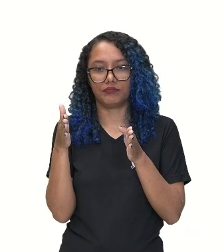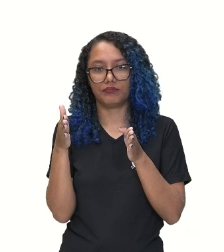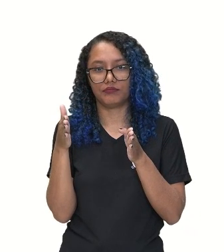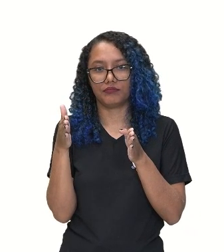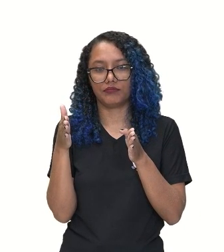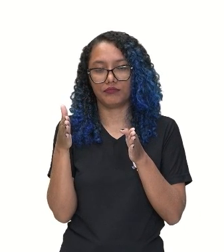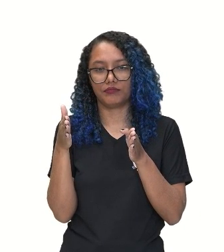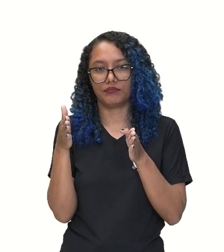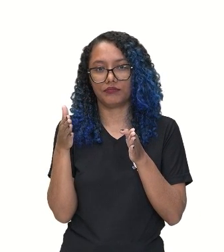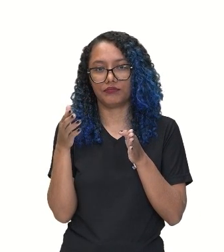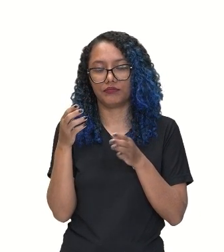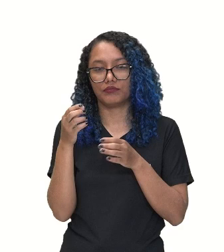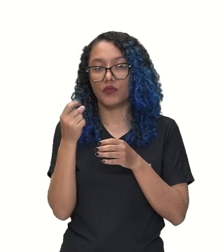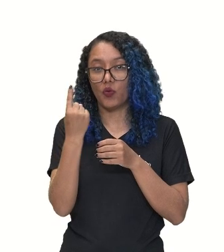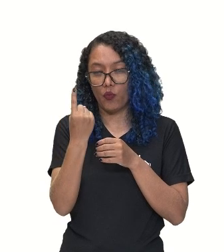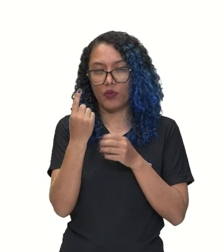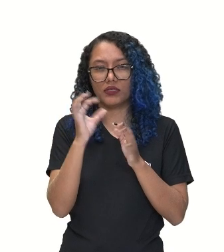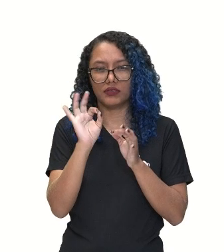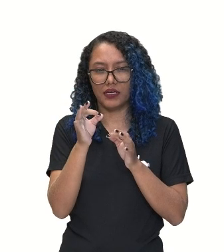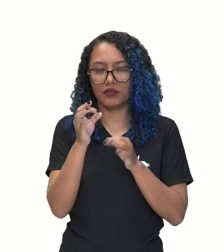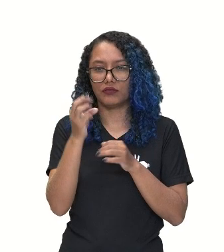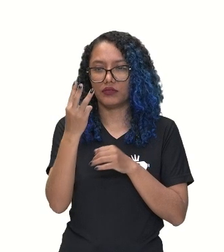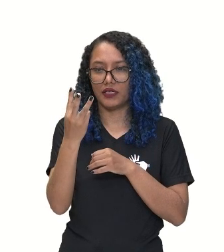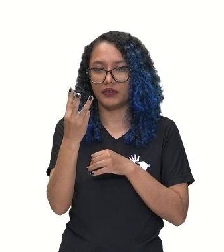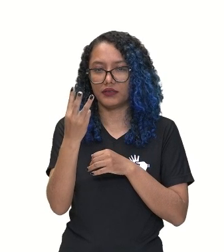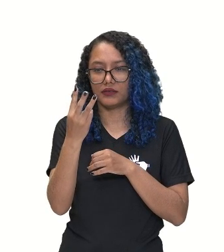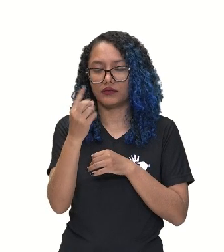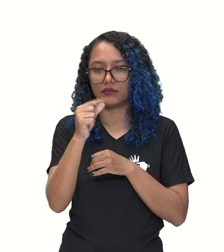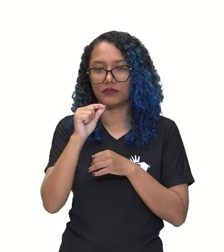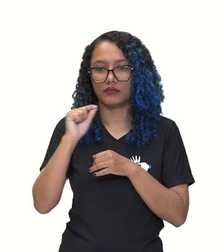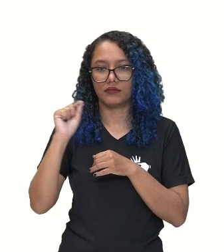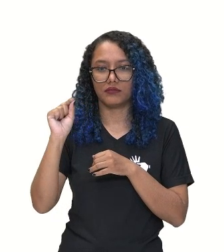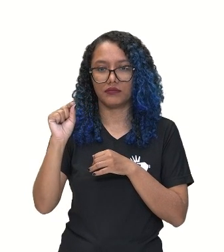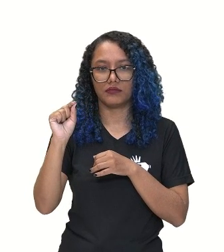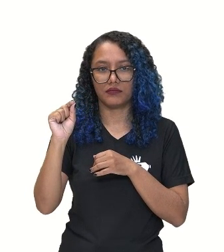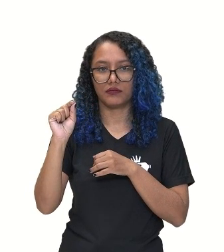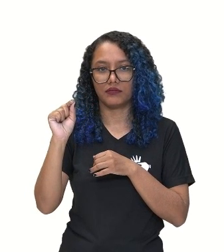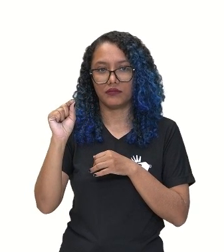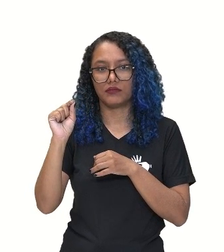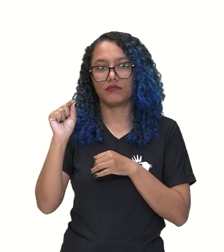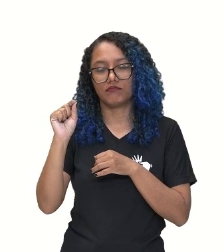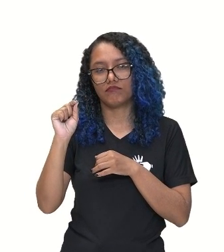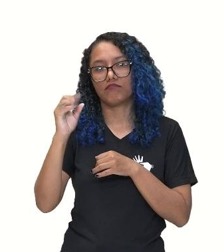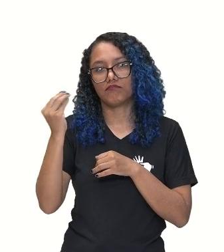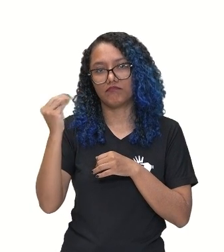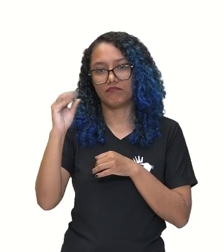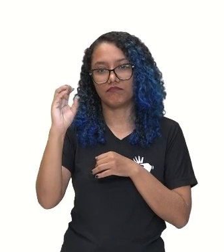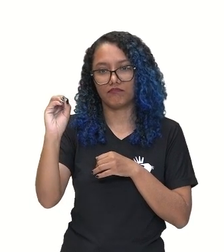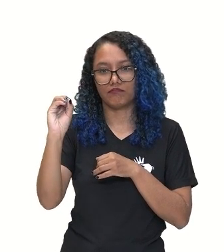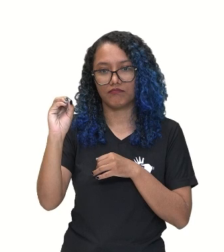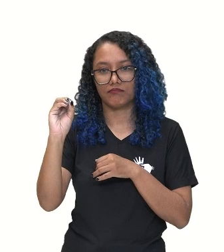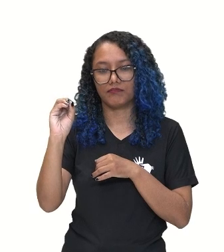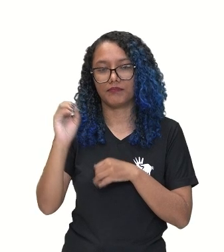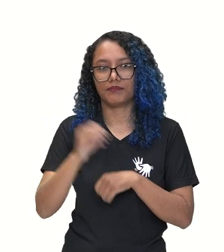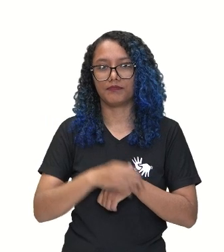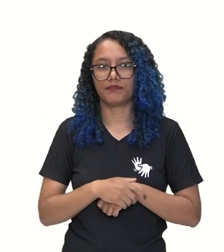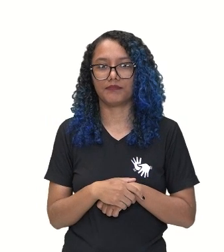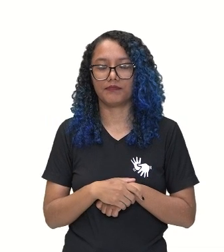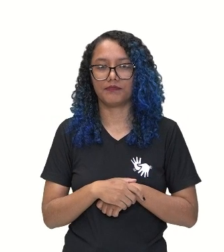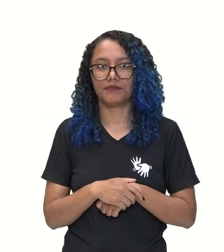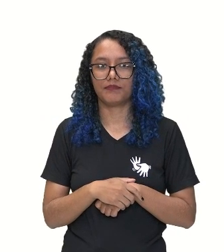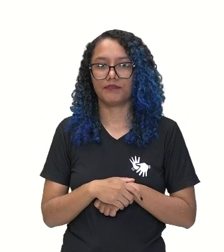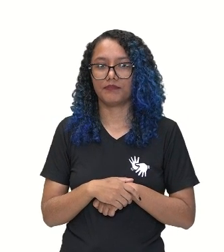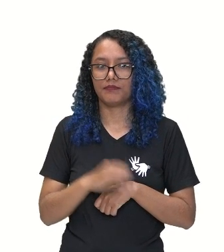uma casa, põe a vírgula e completa com 0. Pronto. É uma maneira também de